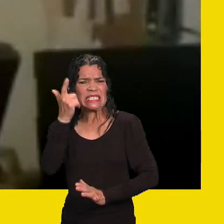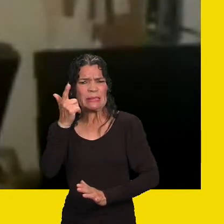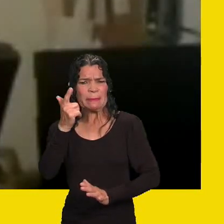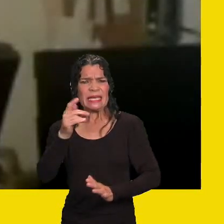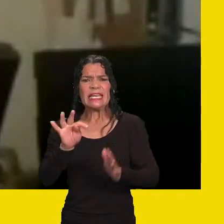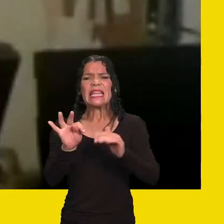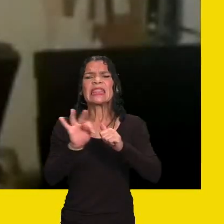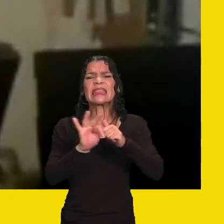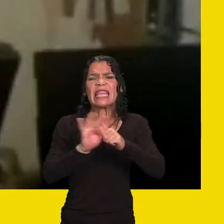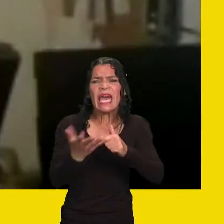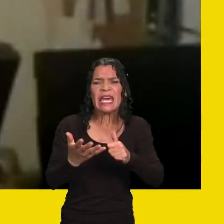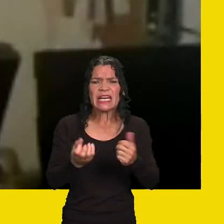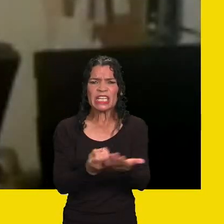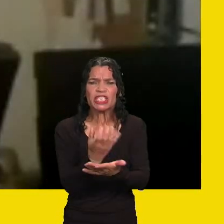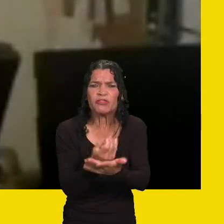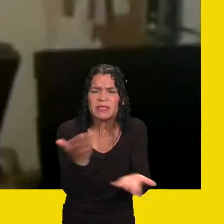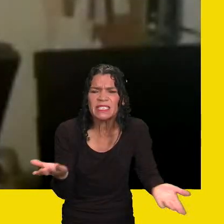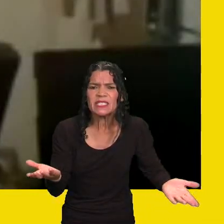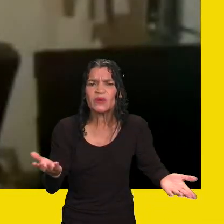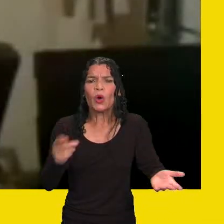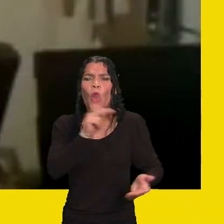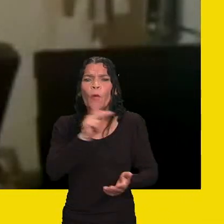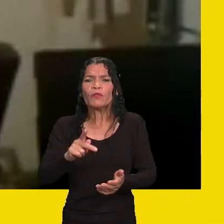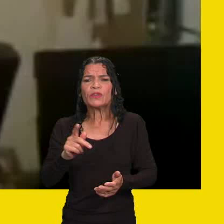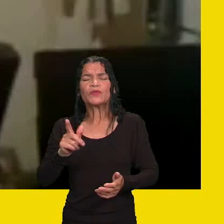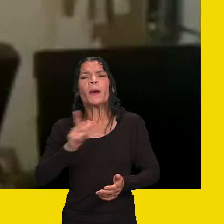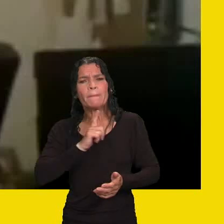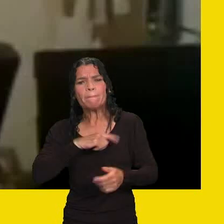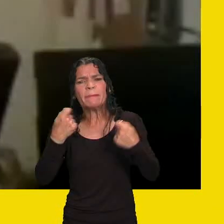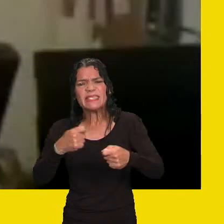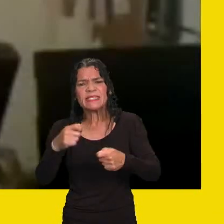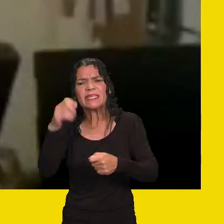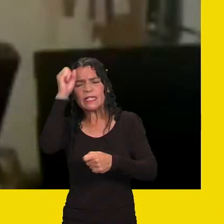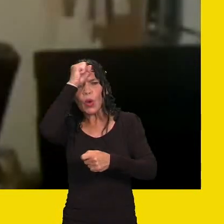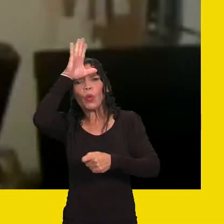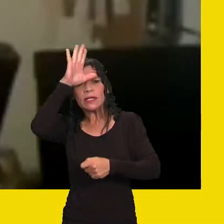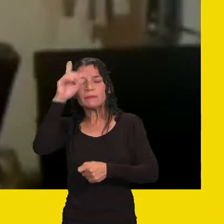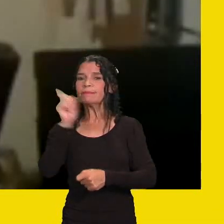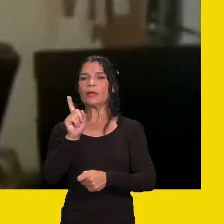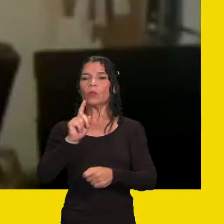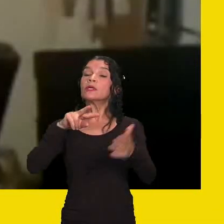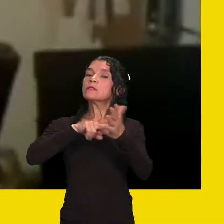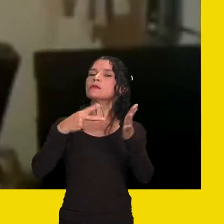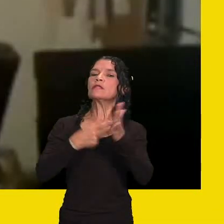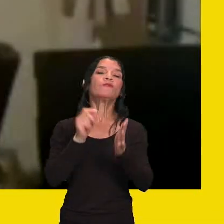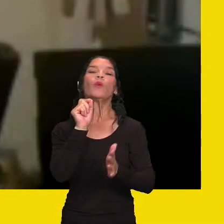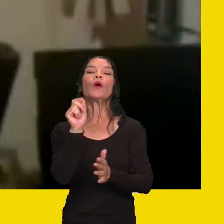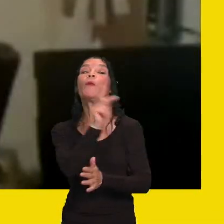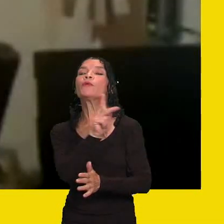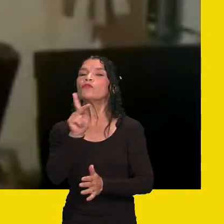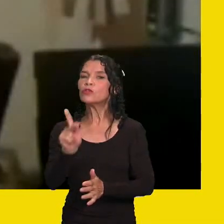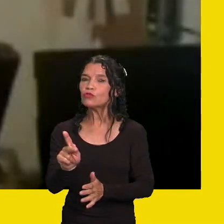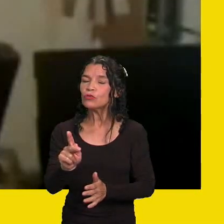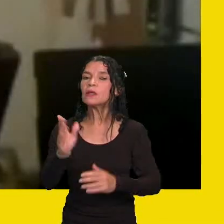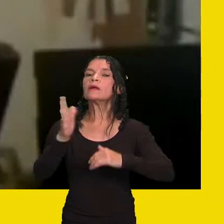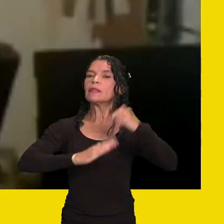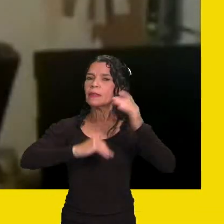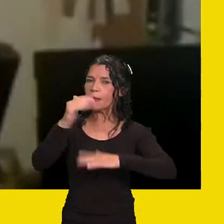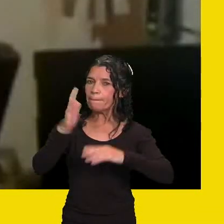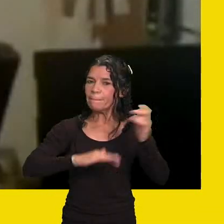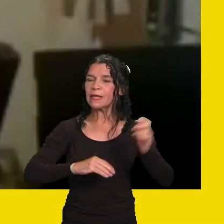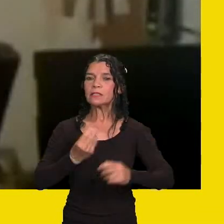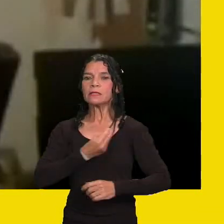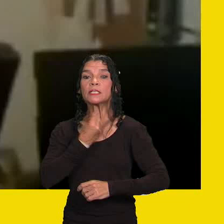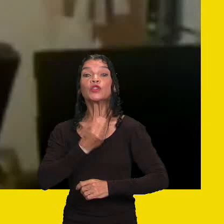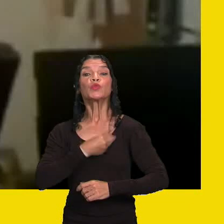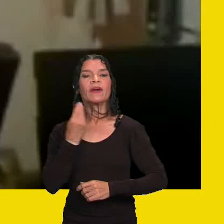de alfabetização, que ele não precisa ter conhecimentos, mas significa que essa prática dele é uma